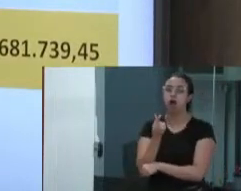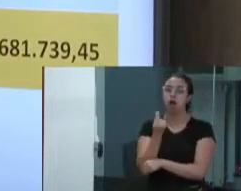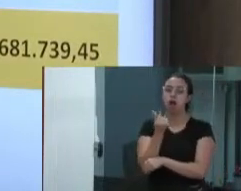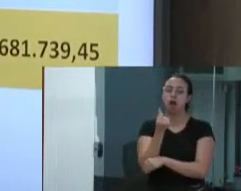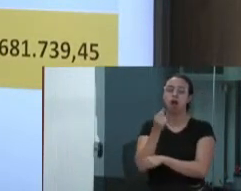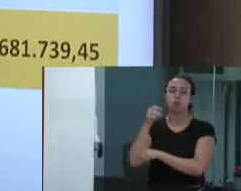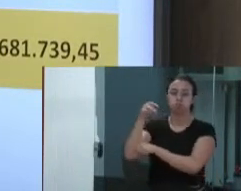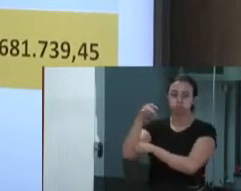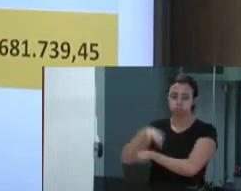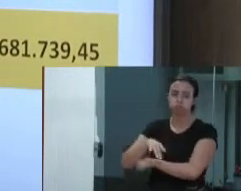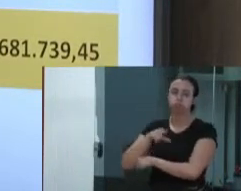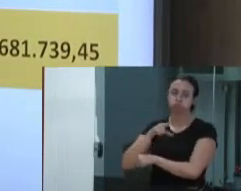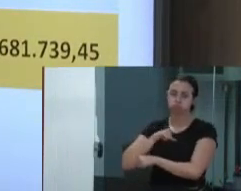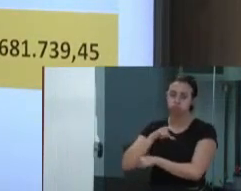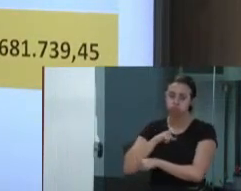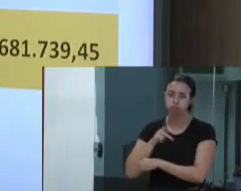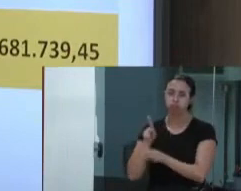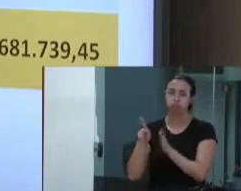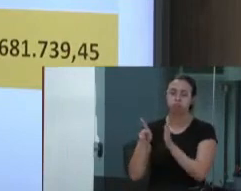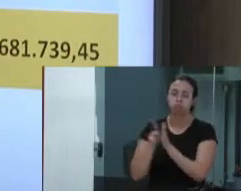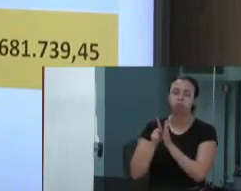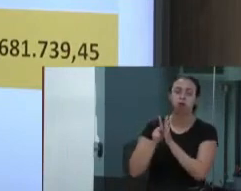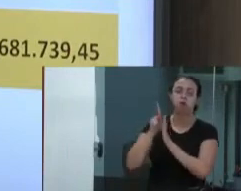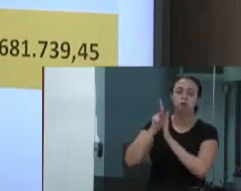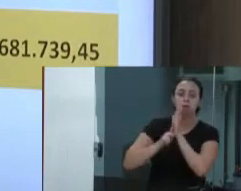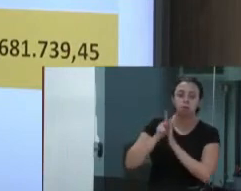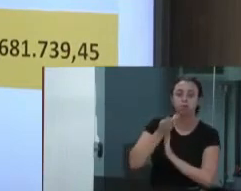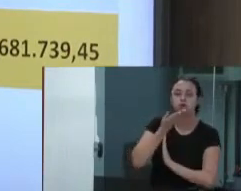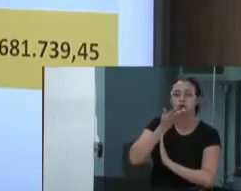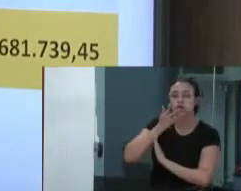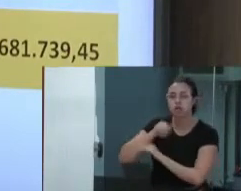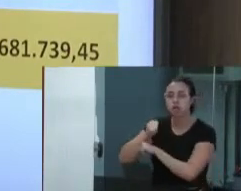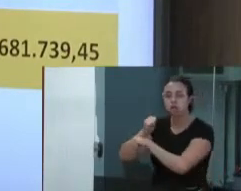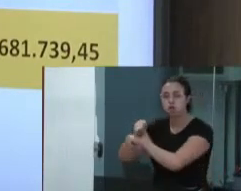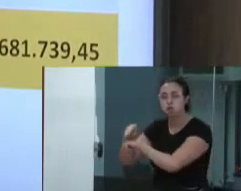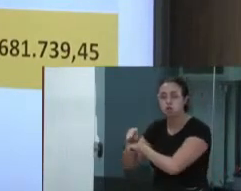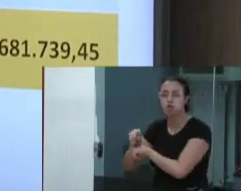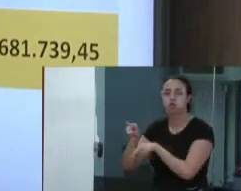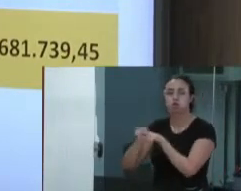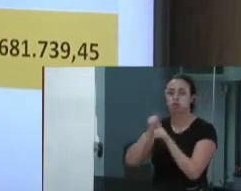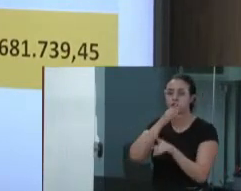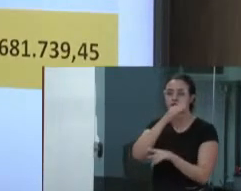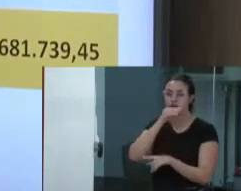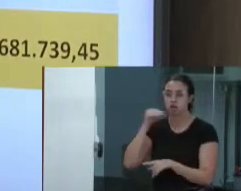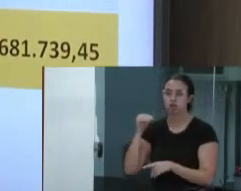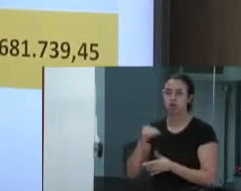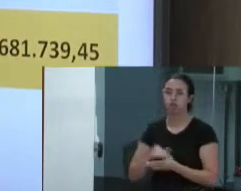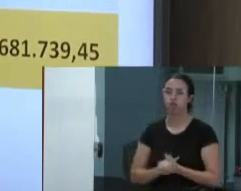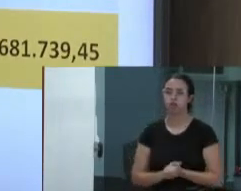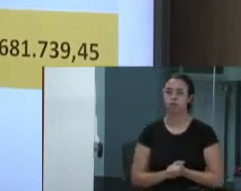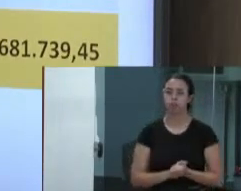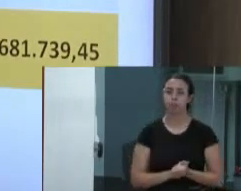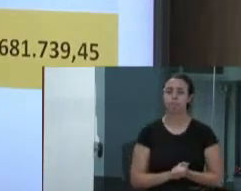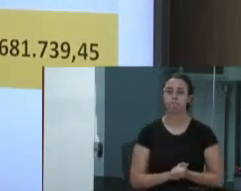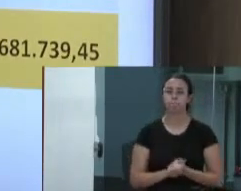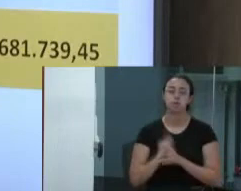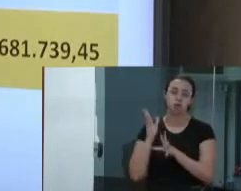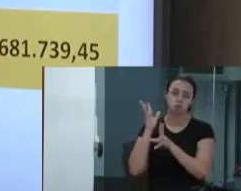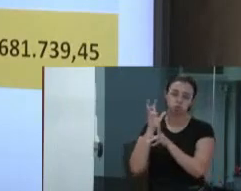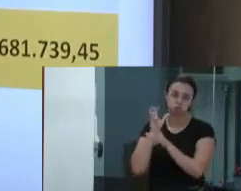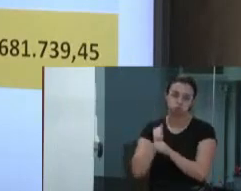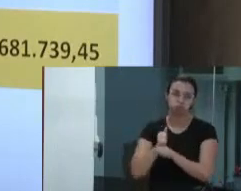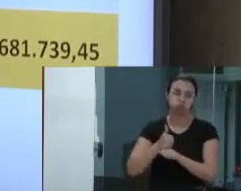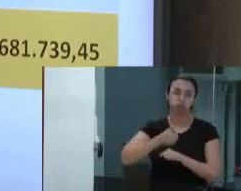da Criança e do Adolescente, do FIA. E aí, né, o resumo desse nosso primeiro semestre, né, a gente tá